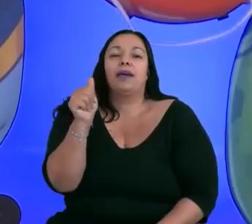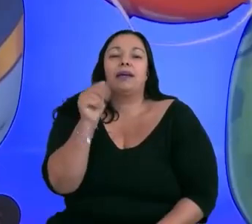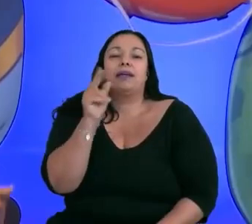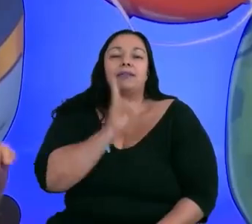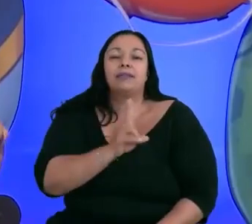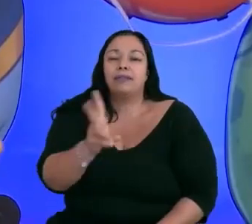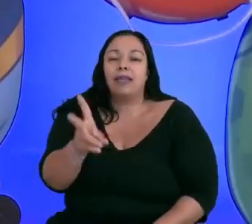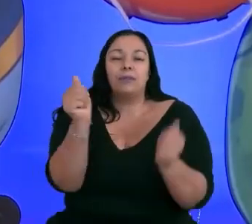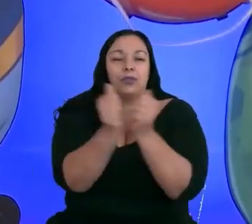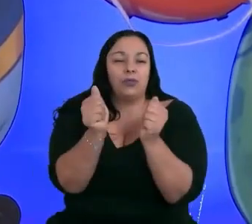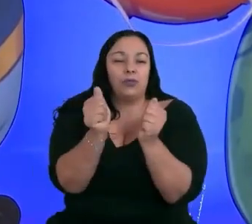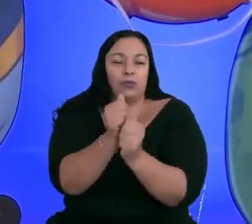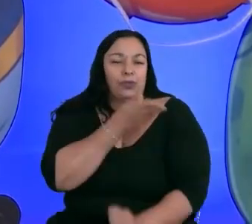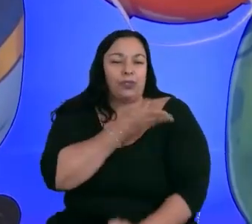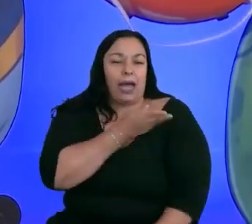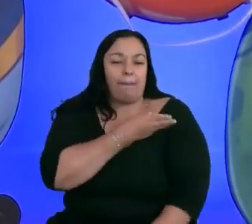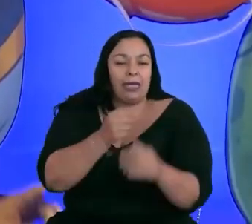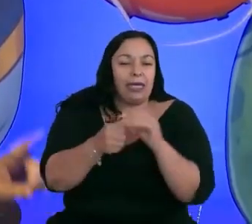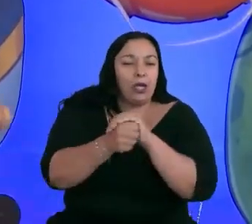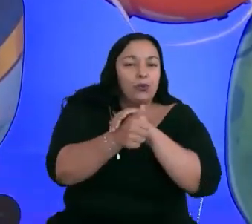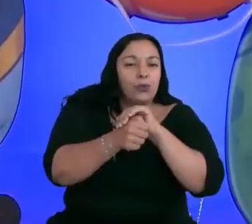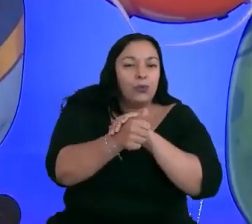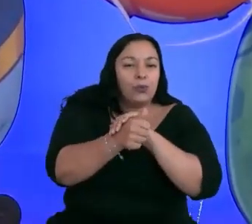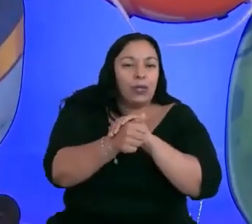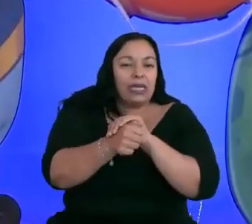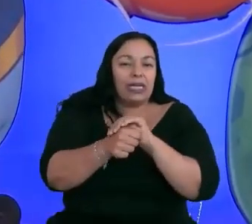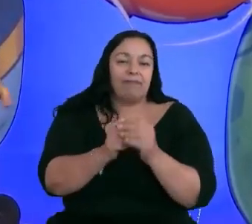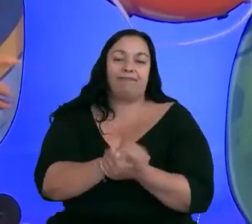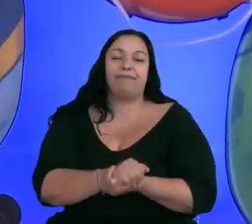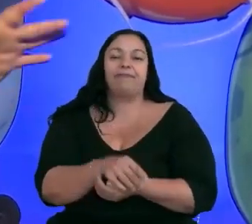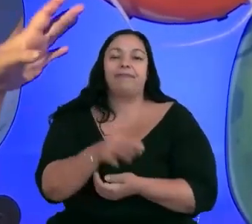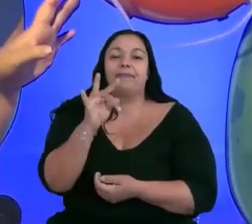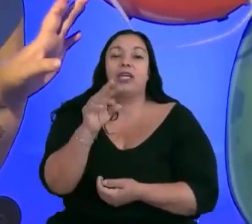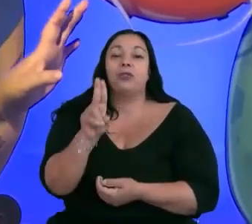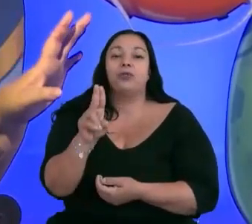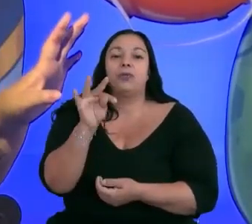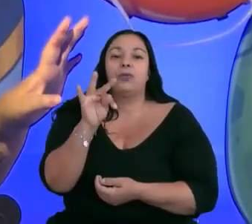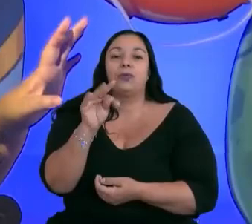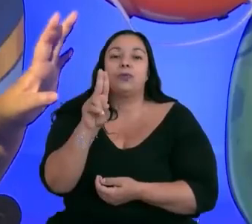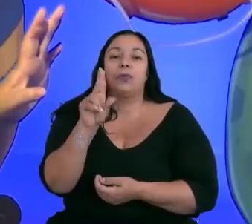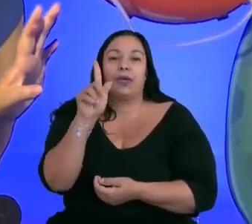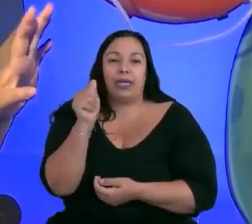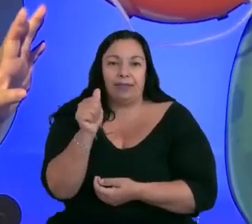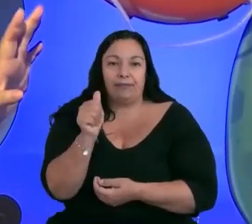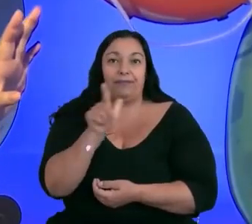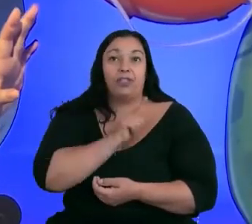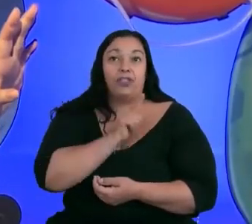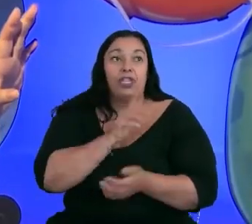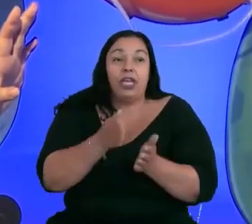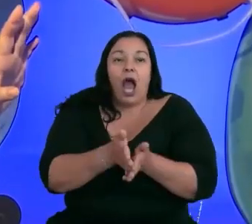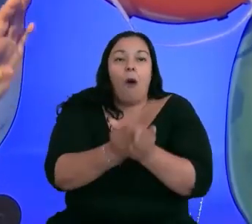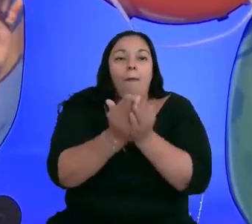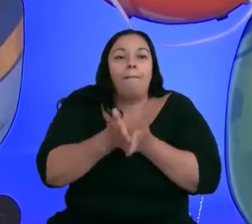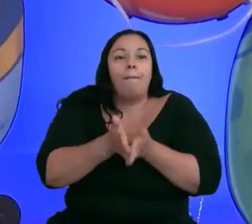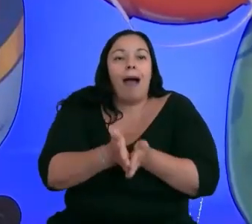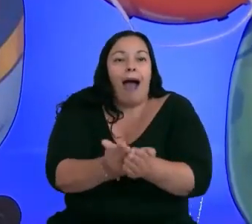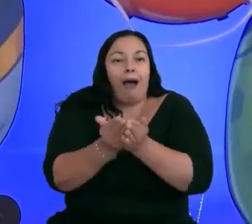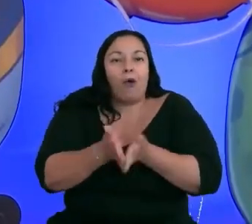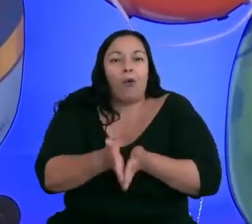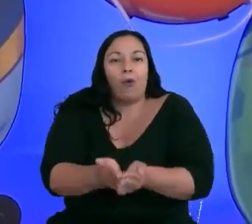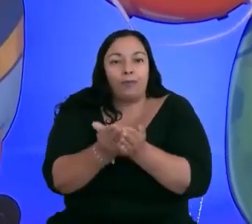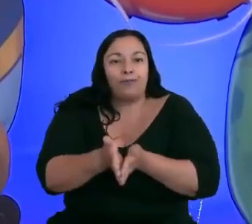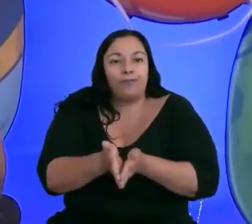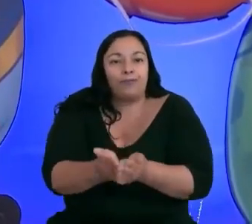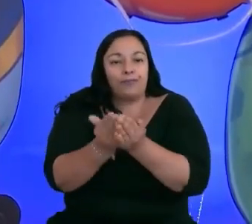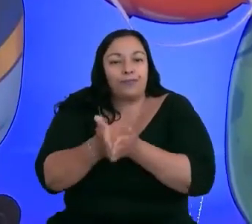juntos. Até que um dia, presta atenção, tinha um barco na superfície que